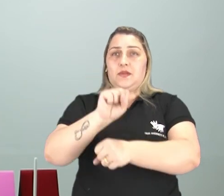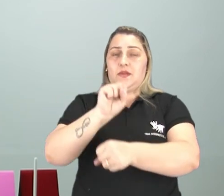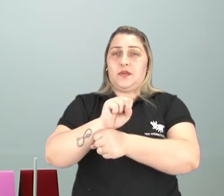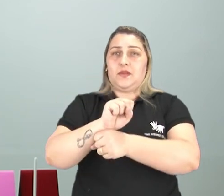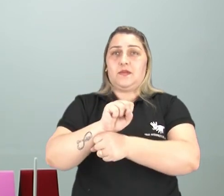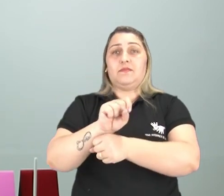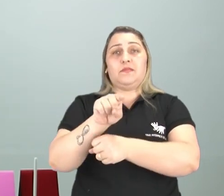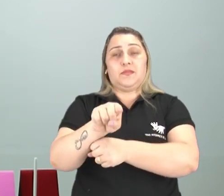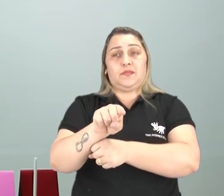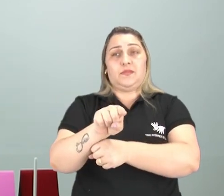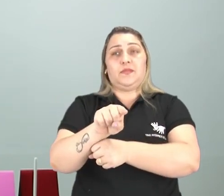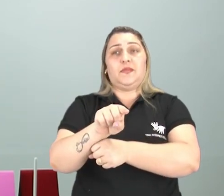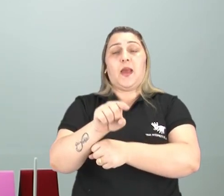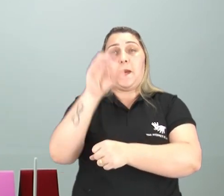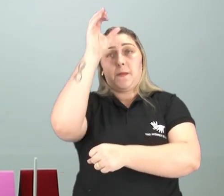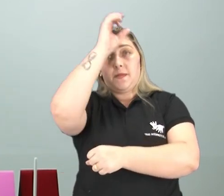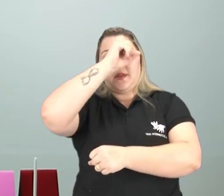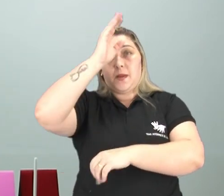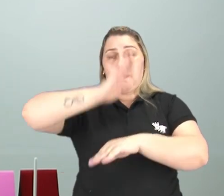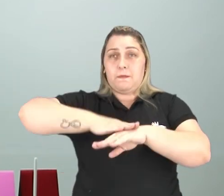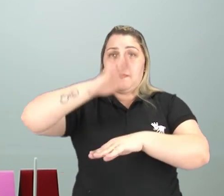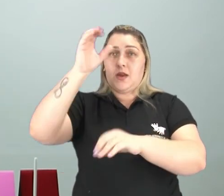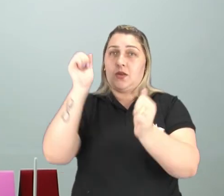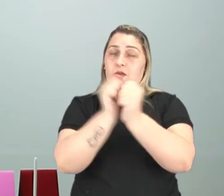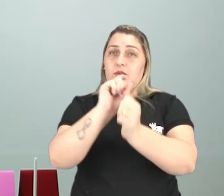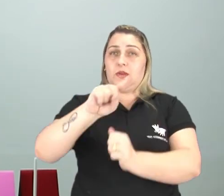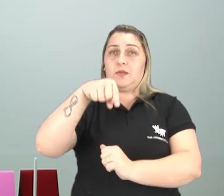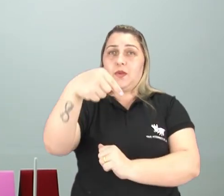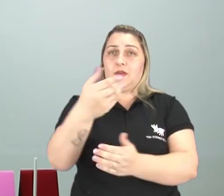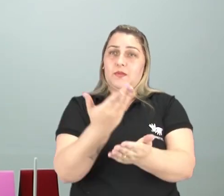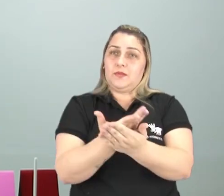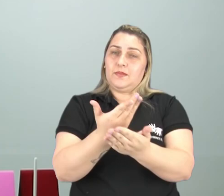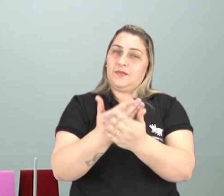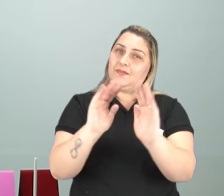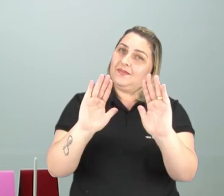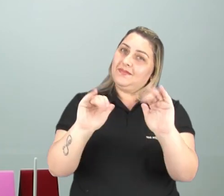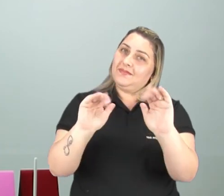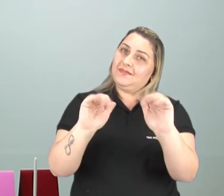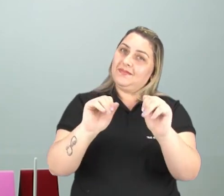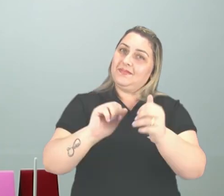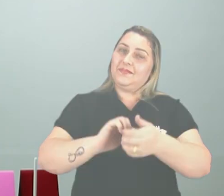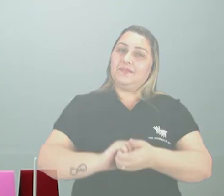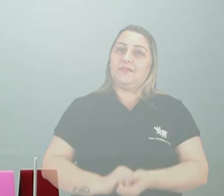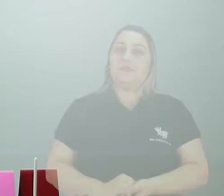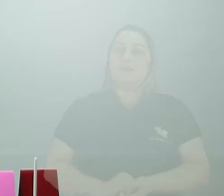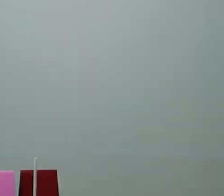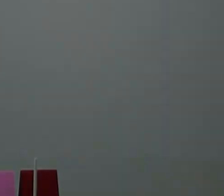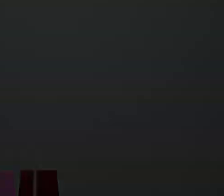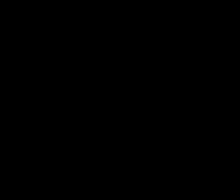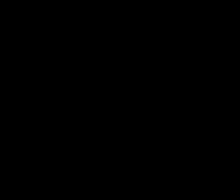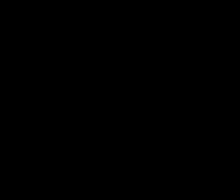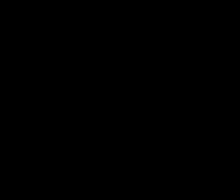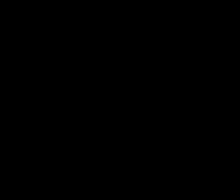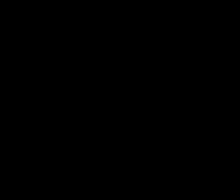eu espero você para estar aprendendo mais comigo na próxima aula tchau